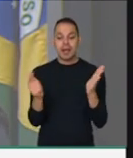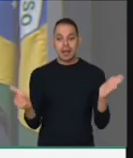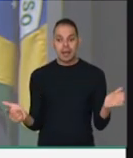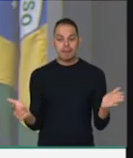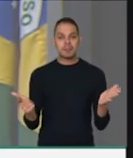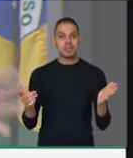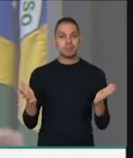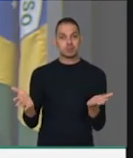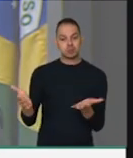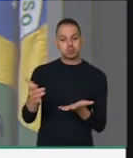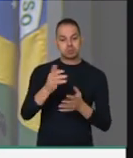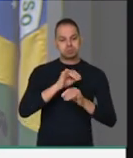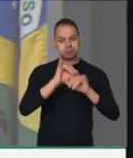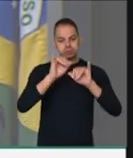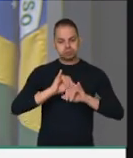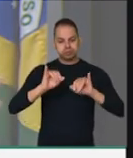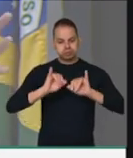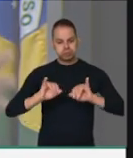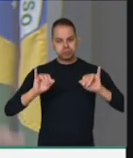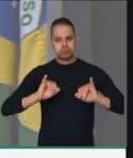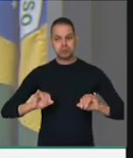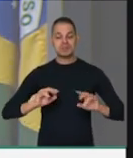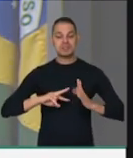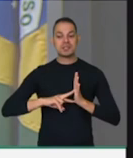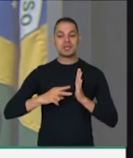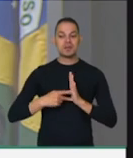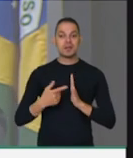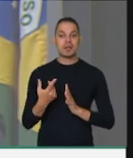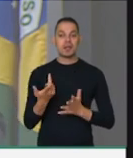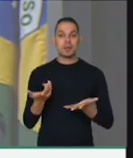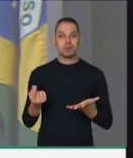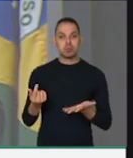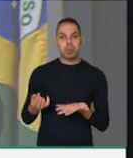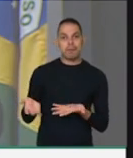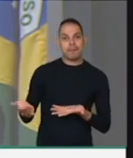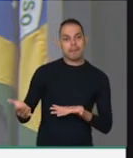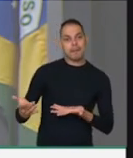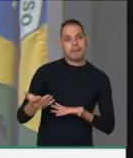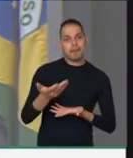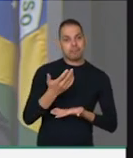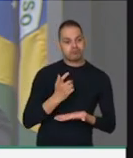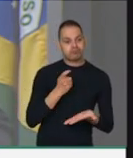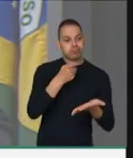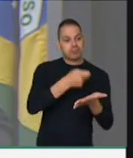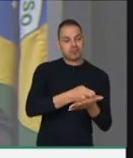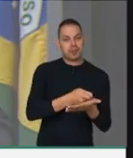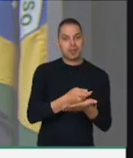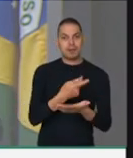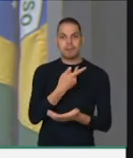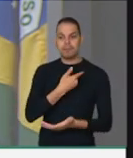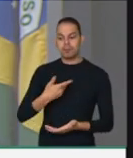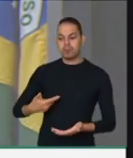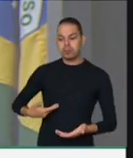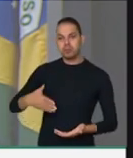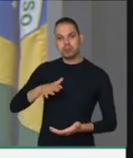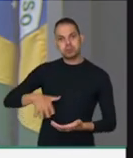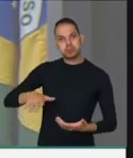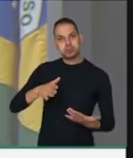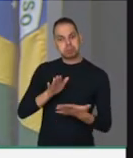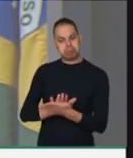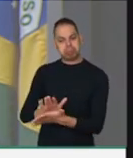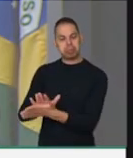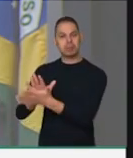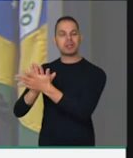abstinência que em outros tempos recebia muitos bilhões para poder falar bem do governo bom e